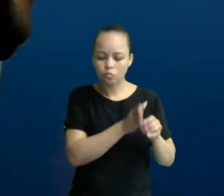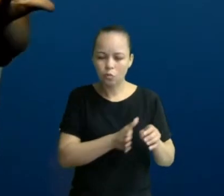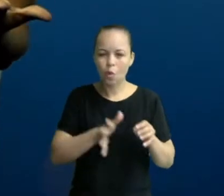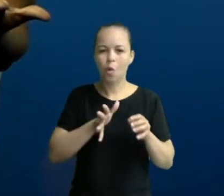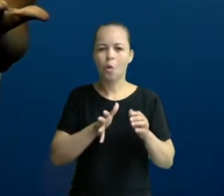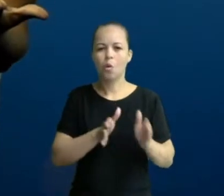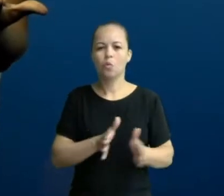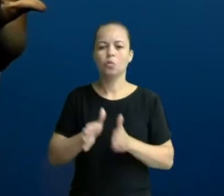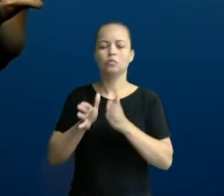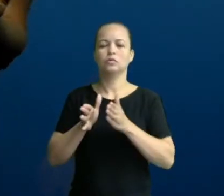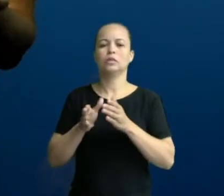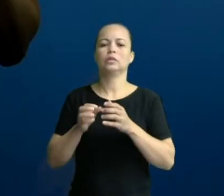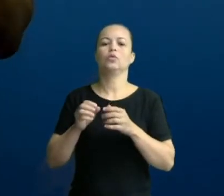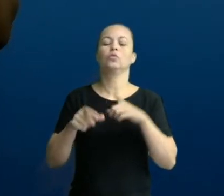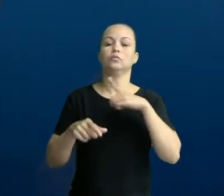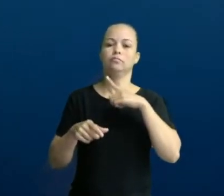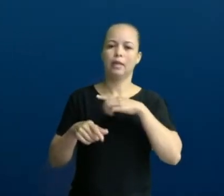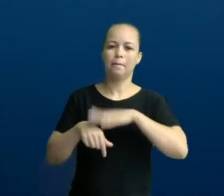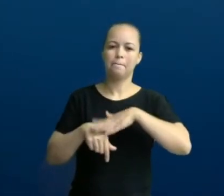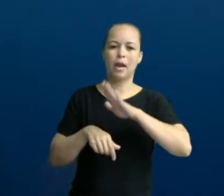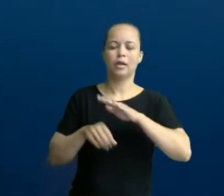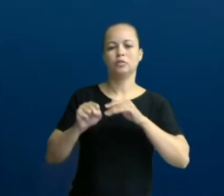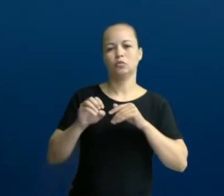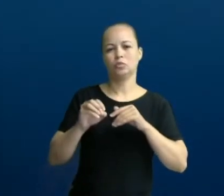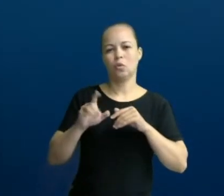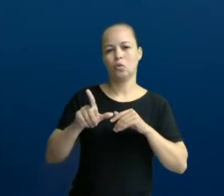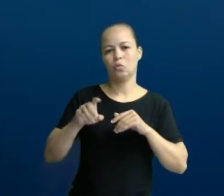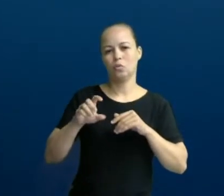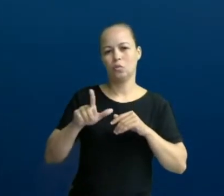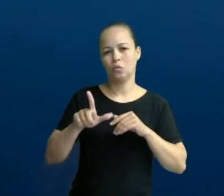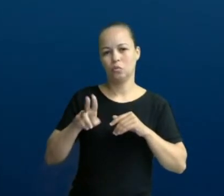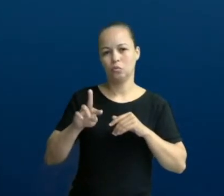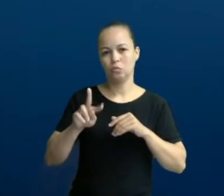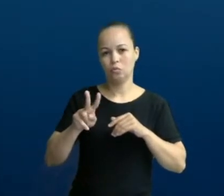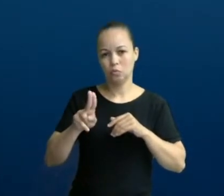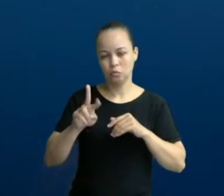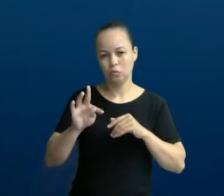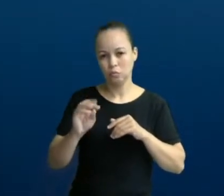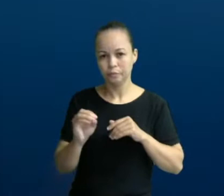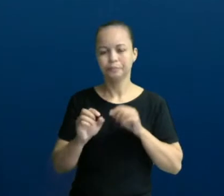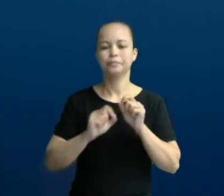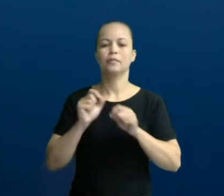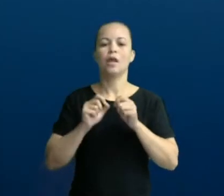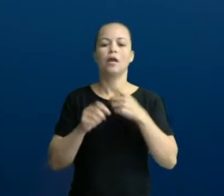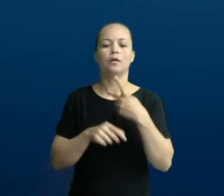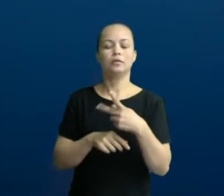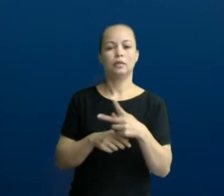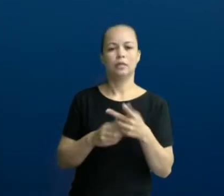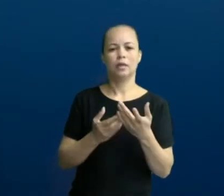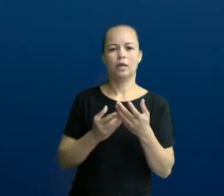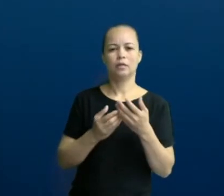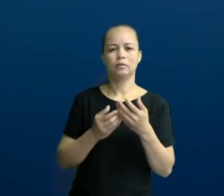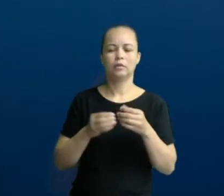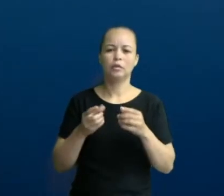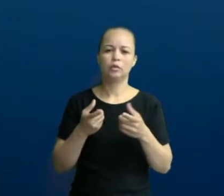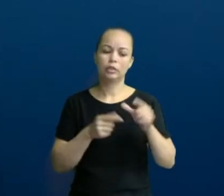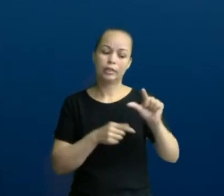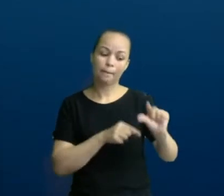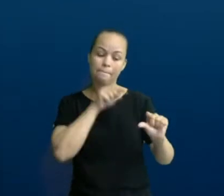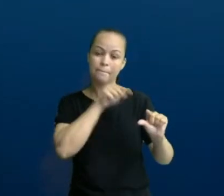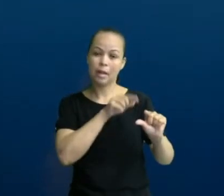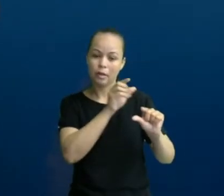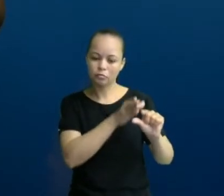mais soluto. Para justamente o quê? Nesse processo osmótico, ele vai sair sempre de um ambiente que está